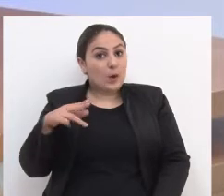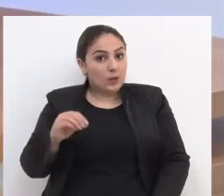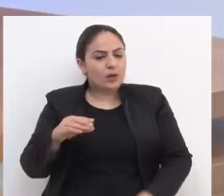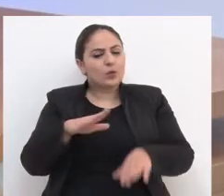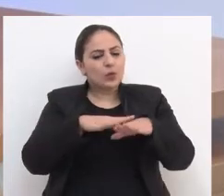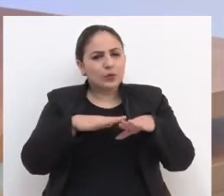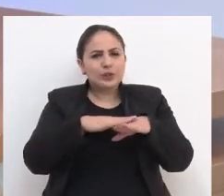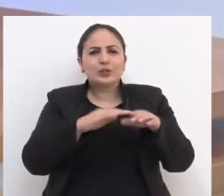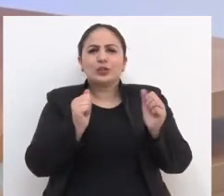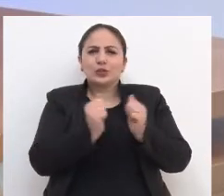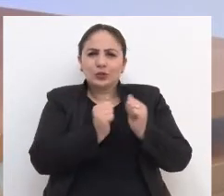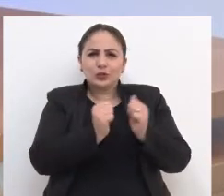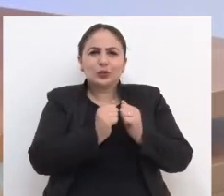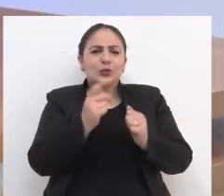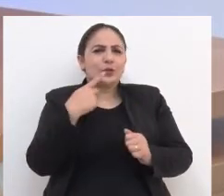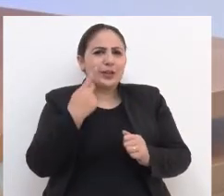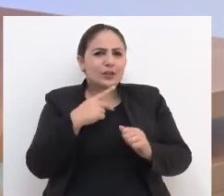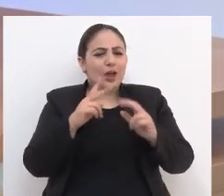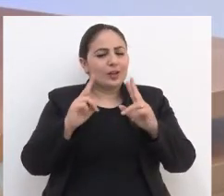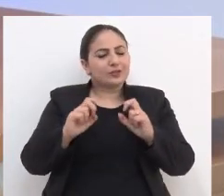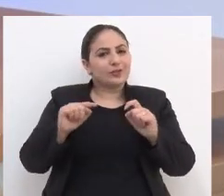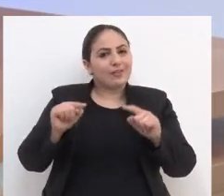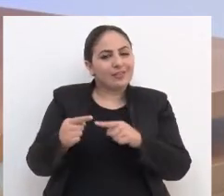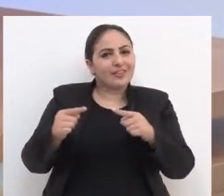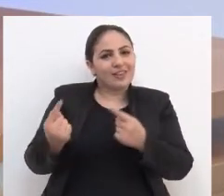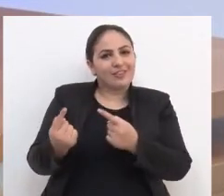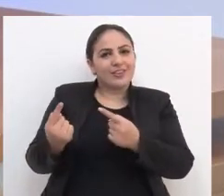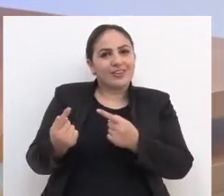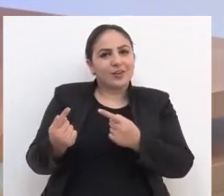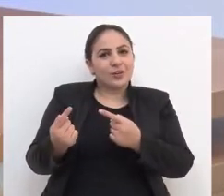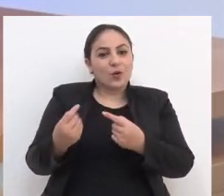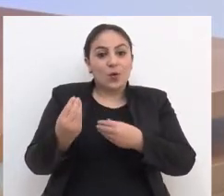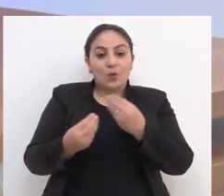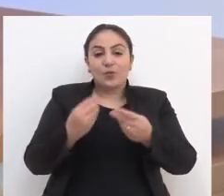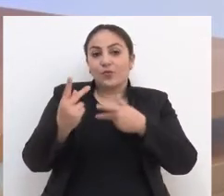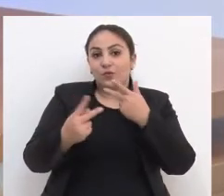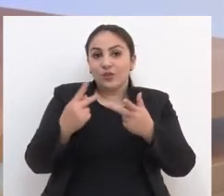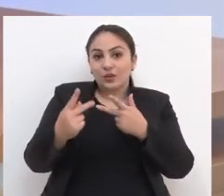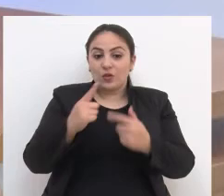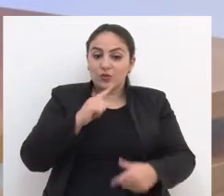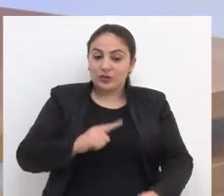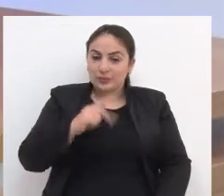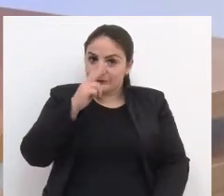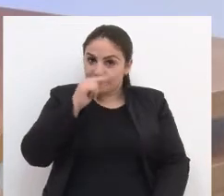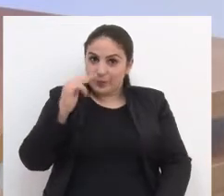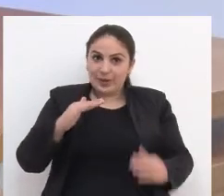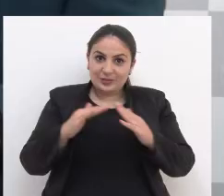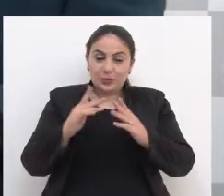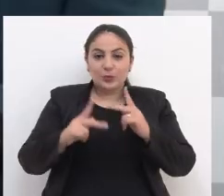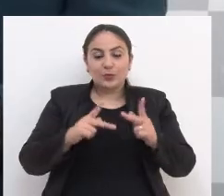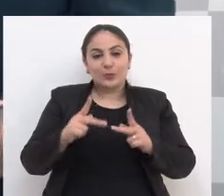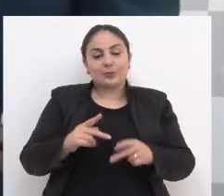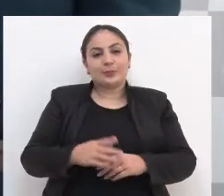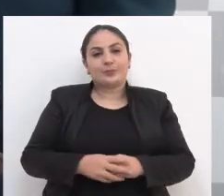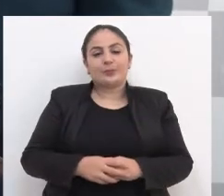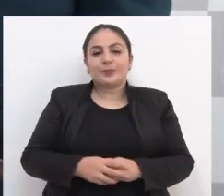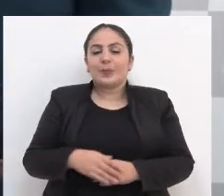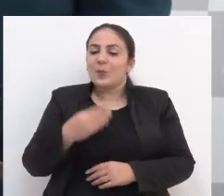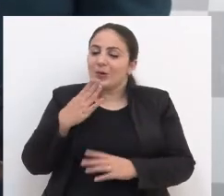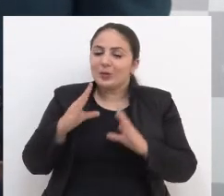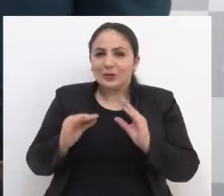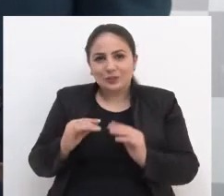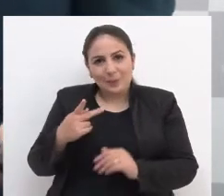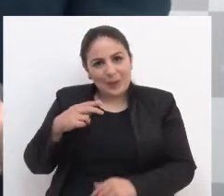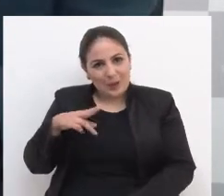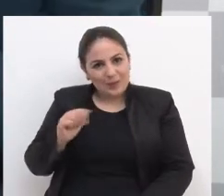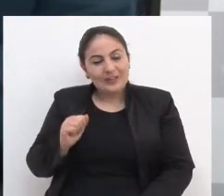conversou com o parlamentar sobre o desafio de ser o porta-voz do governo municipal na Casa do Povo. Boa noite, Paula.